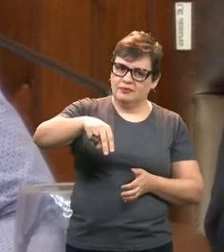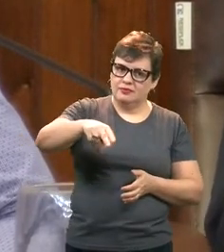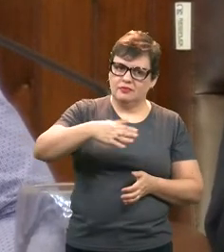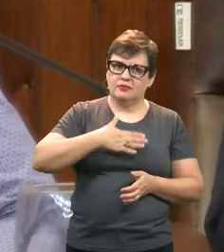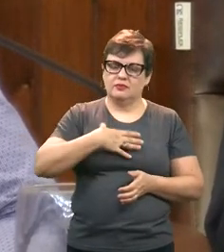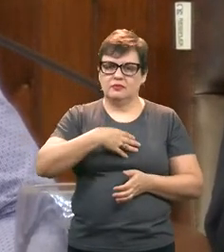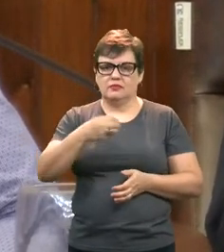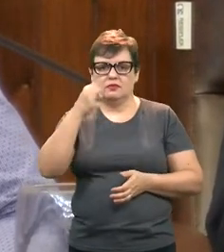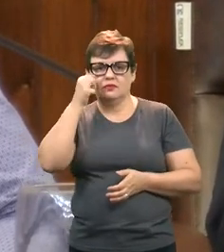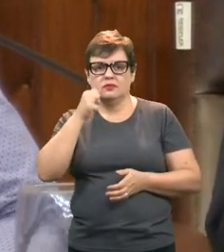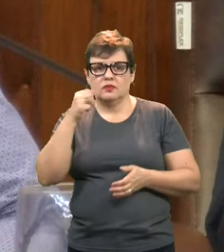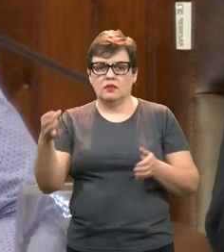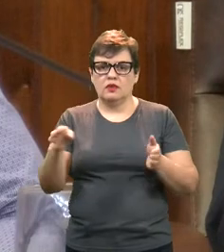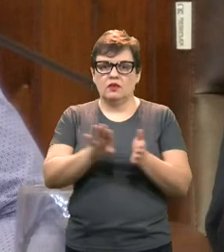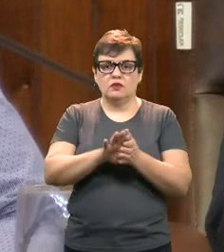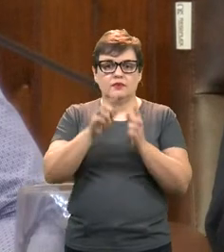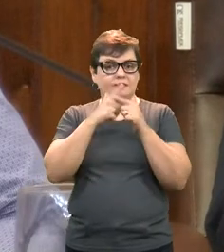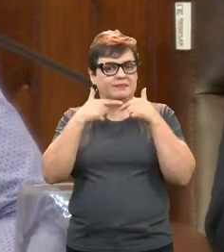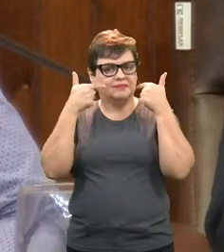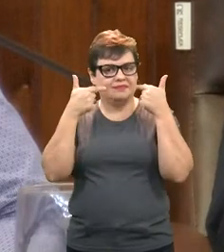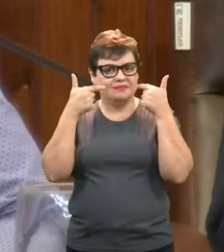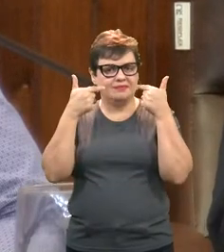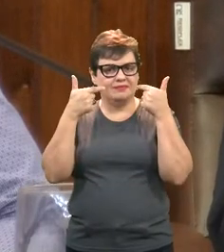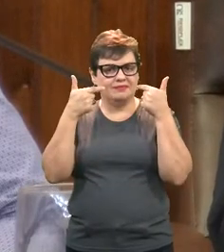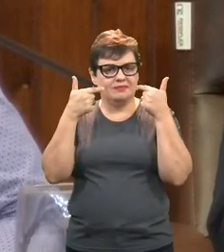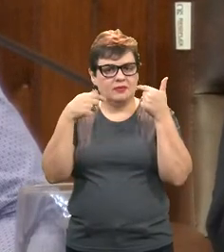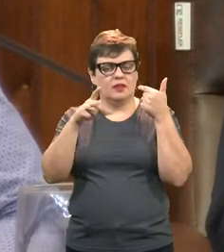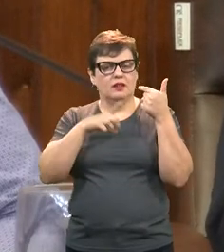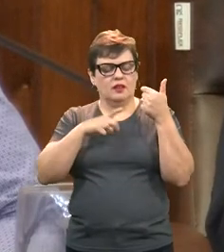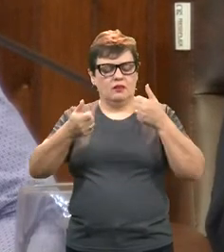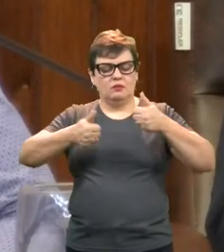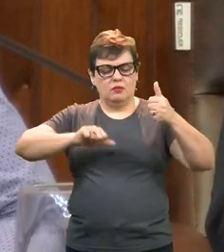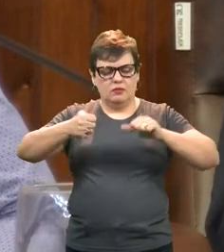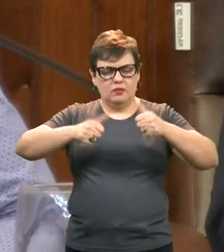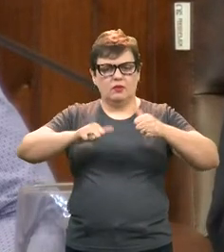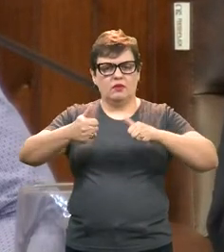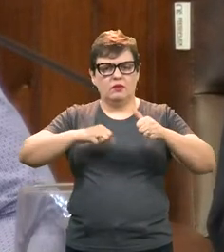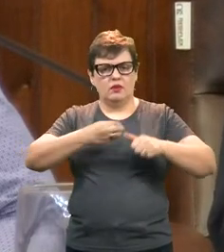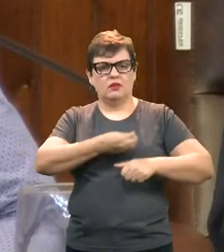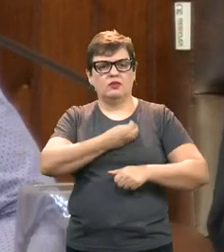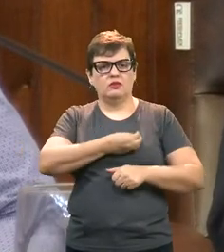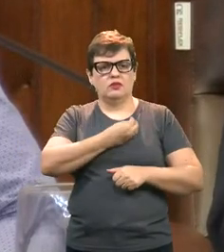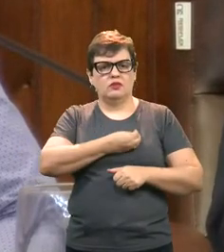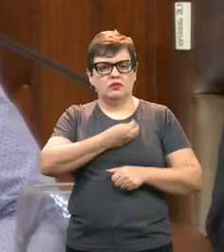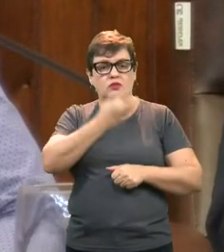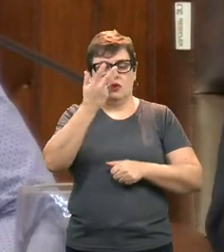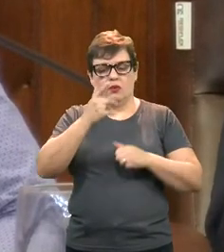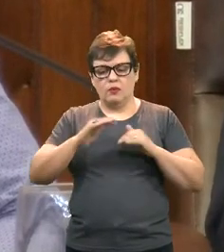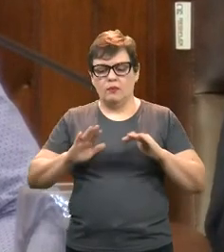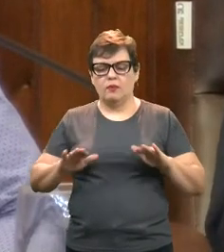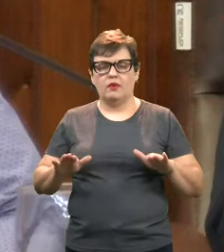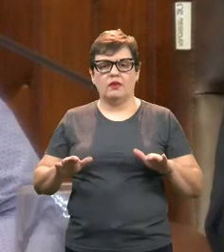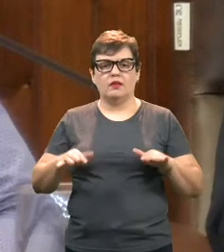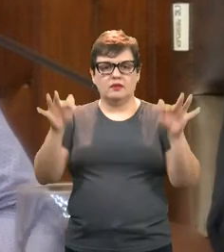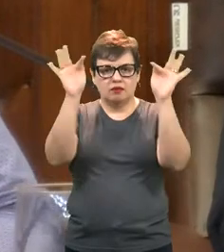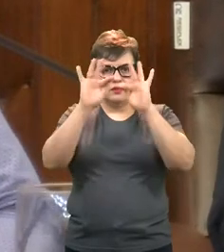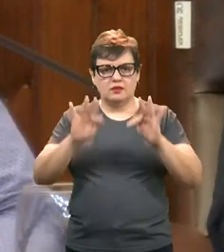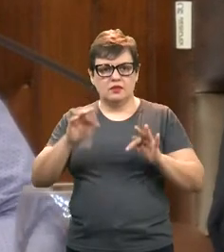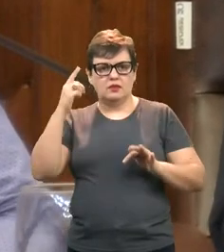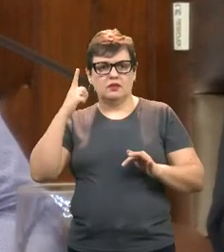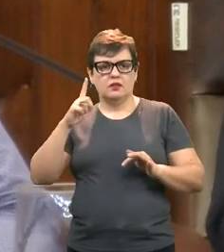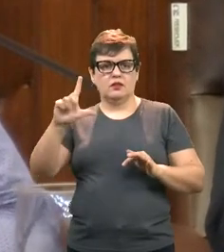filha voltou a sorrir e ter uma qualidade de vida de uma criança feliz e